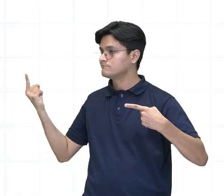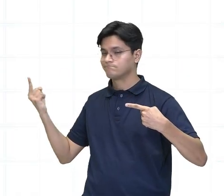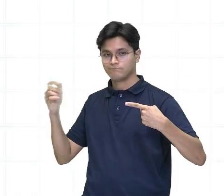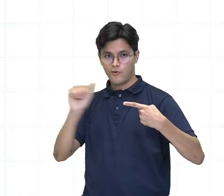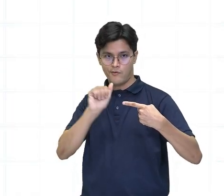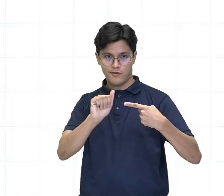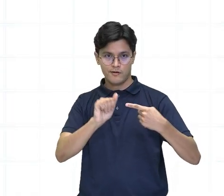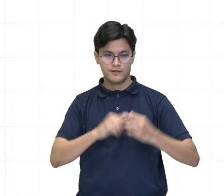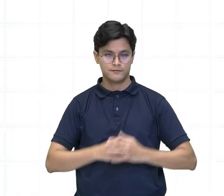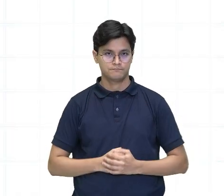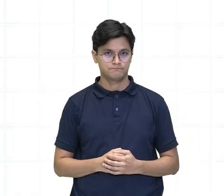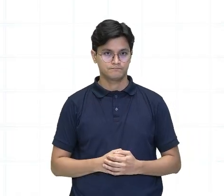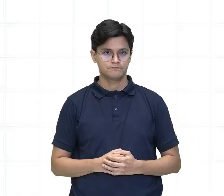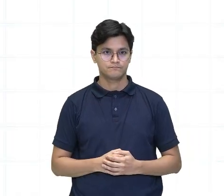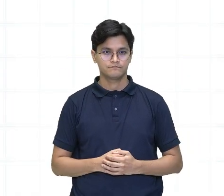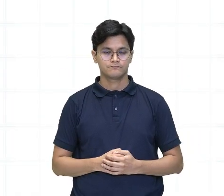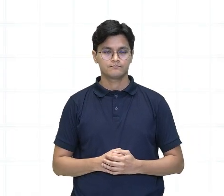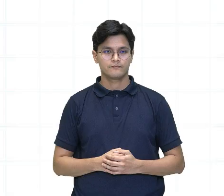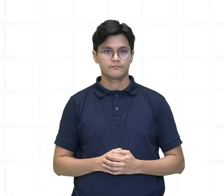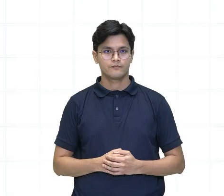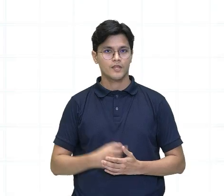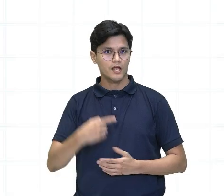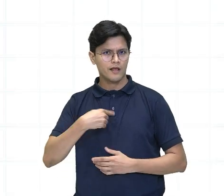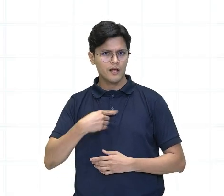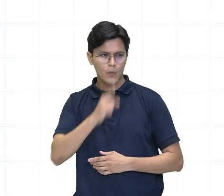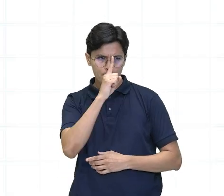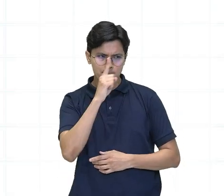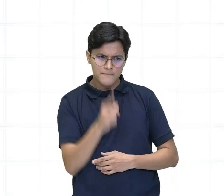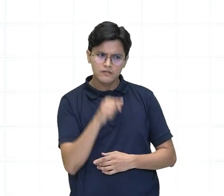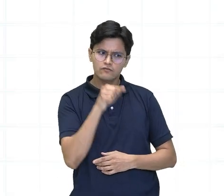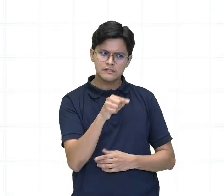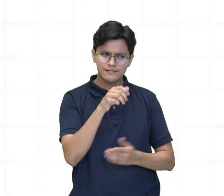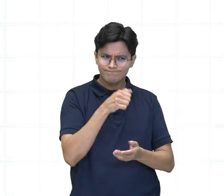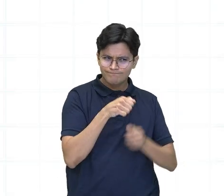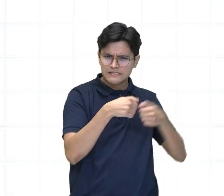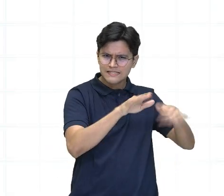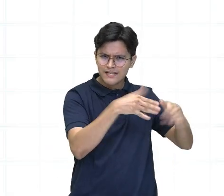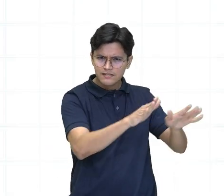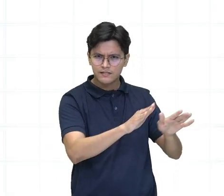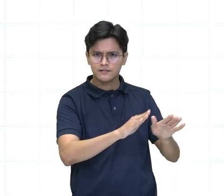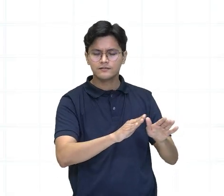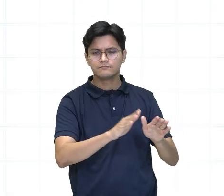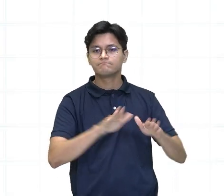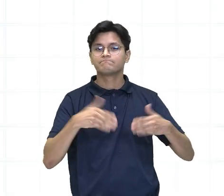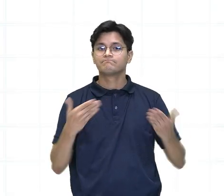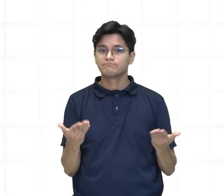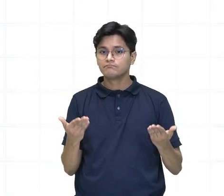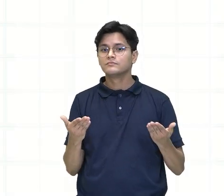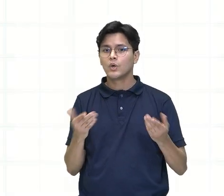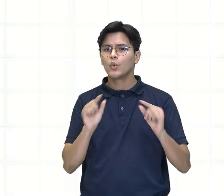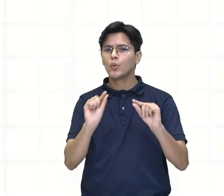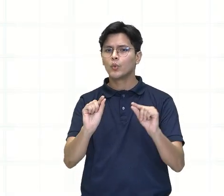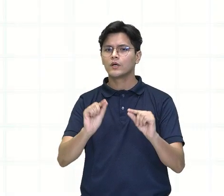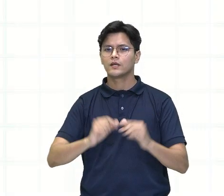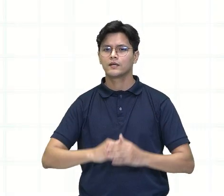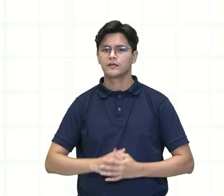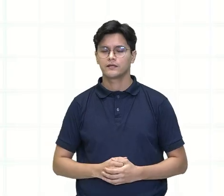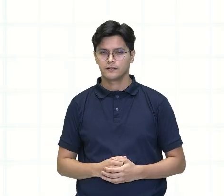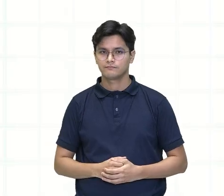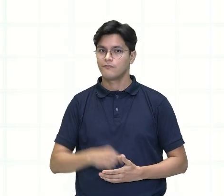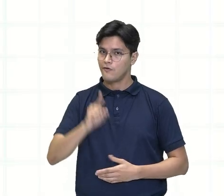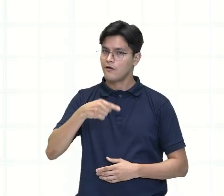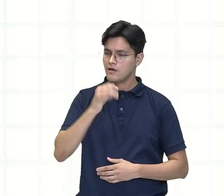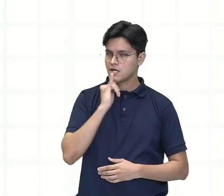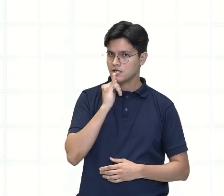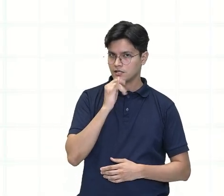Eu ordeno que você se retire daqui. Certo? Temos aí, então, um exemplo.